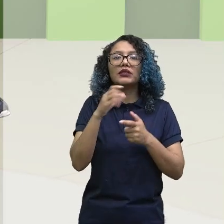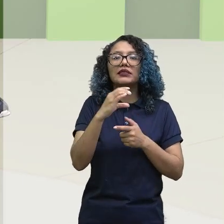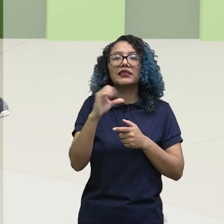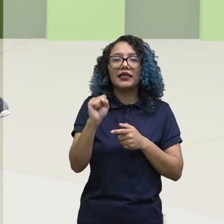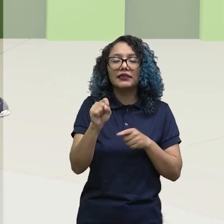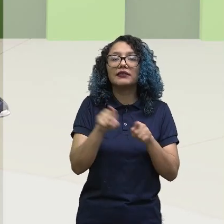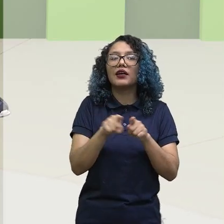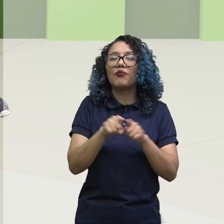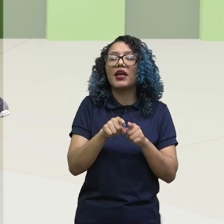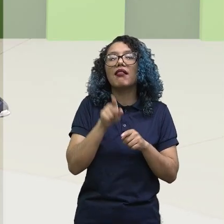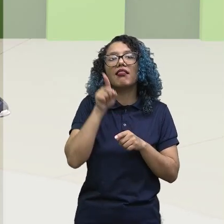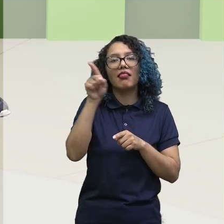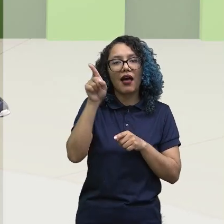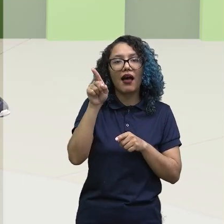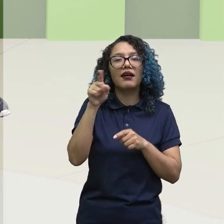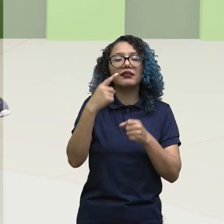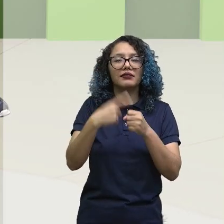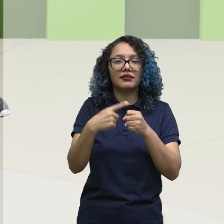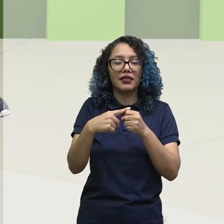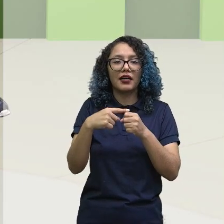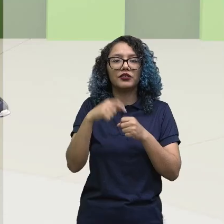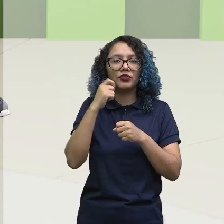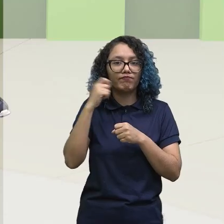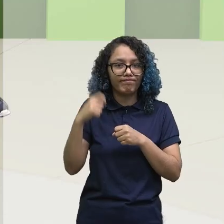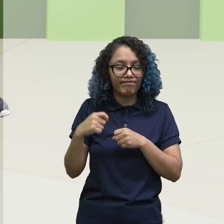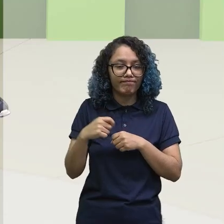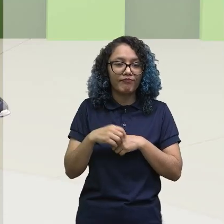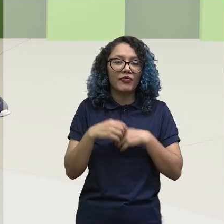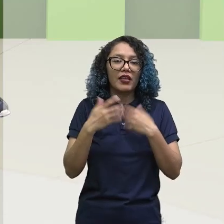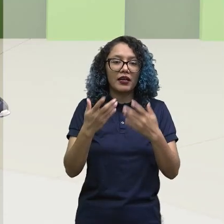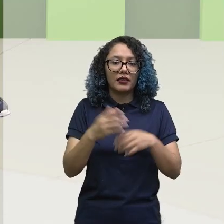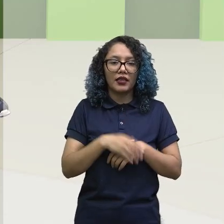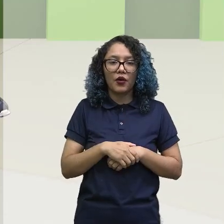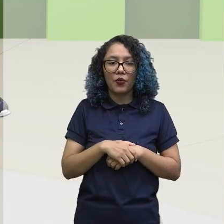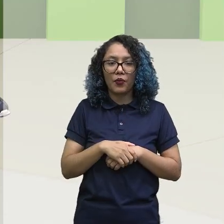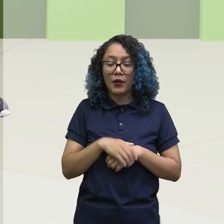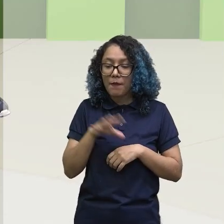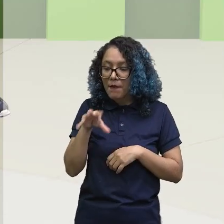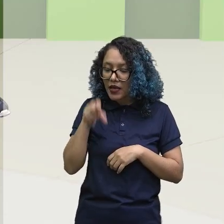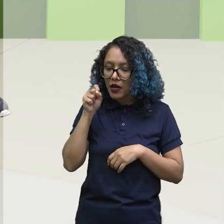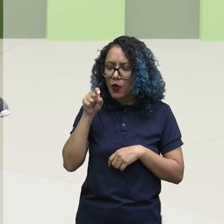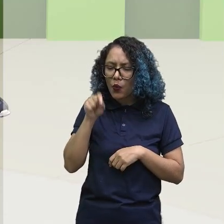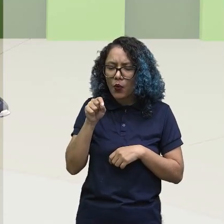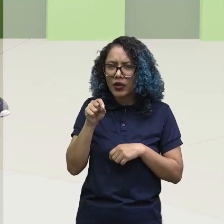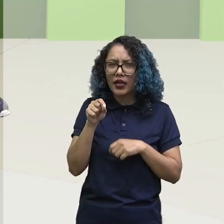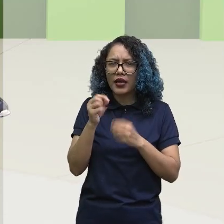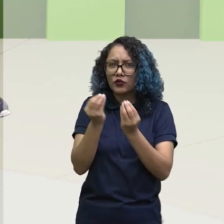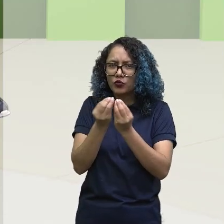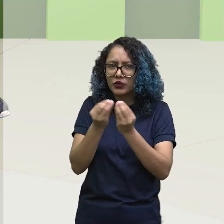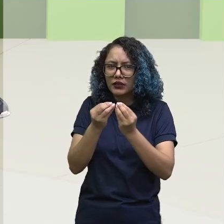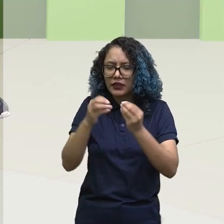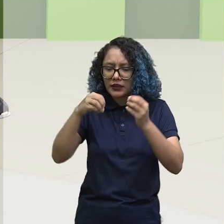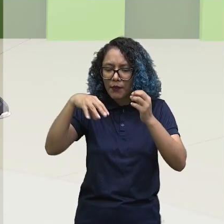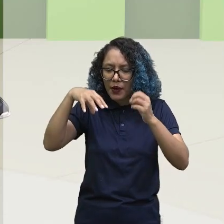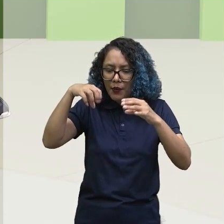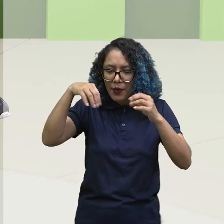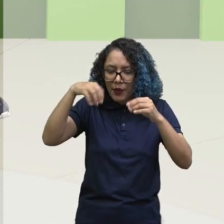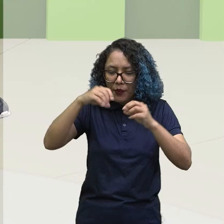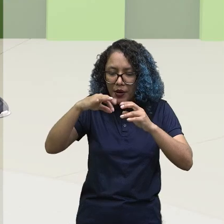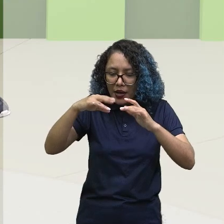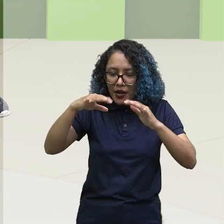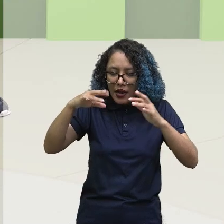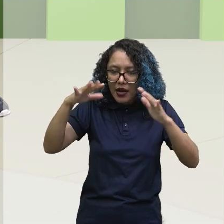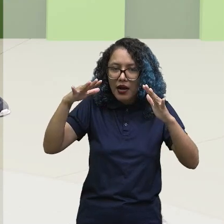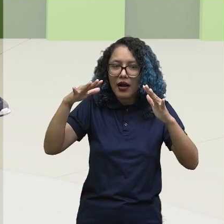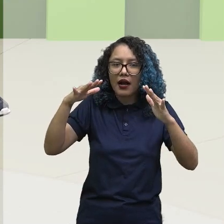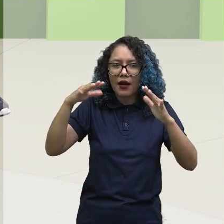137, ele foi utilizado porque essa substância brilhava no escuro, né? Parecendo um pó mágico. Então, as pessoas jogavam